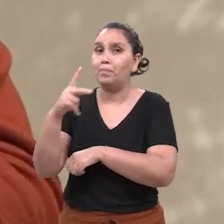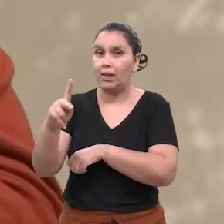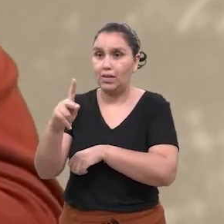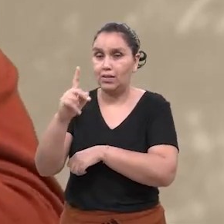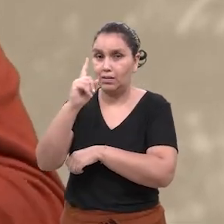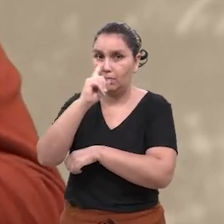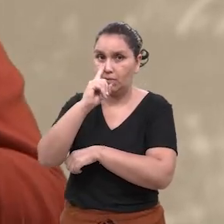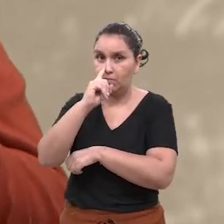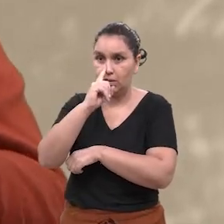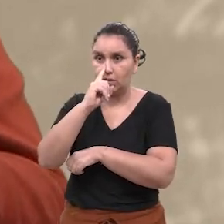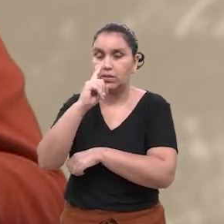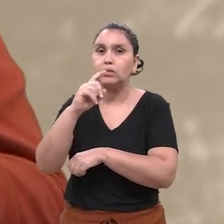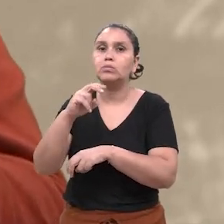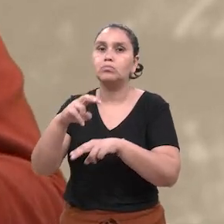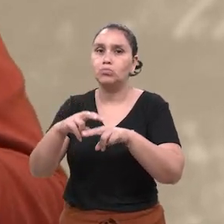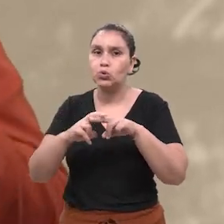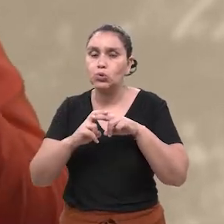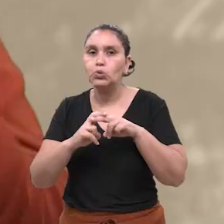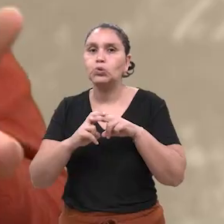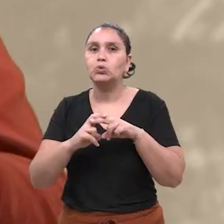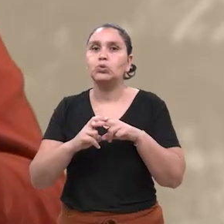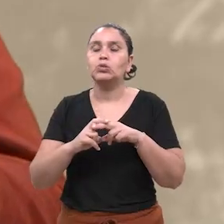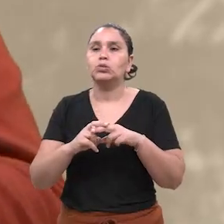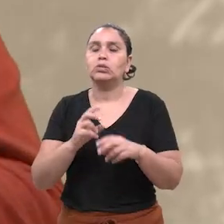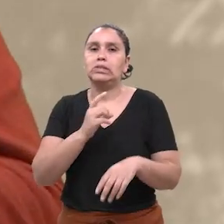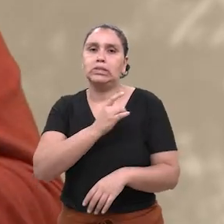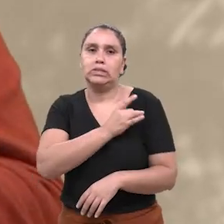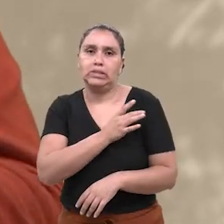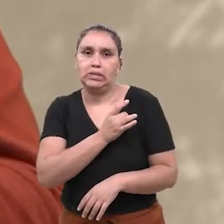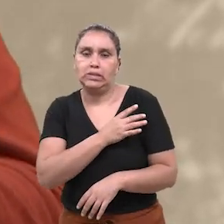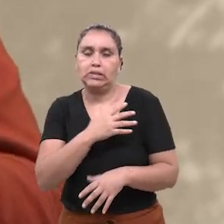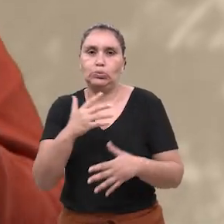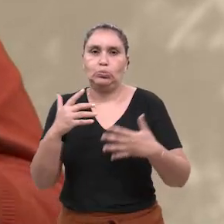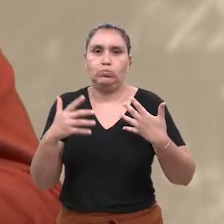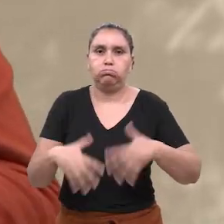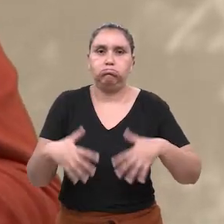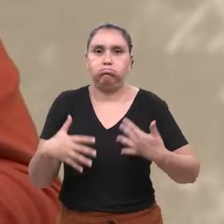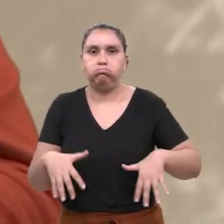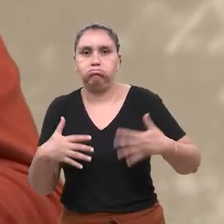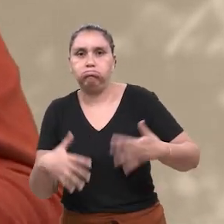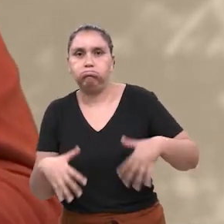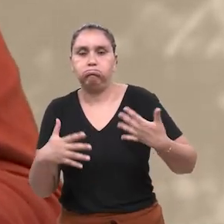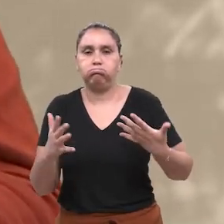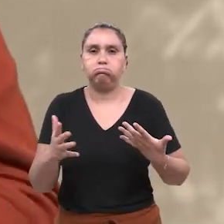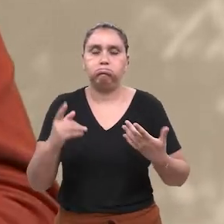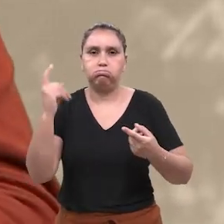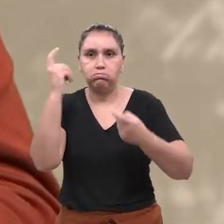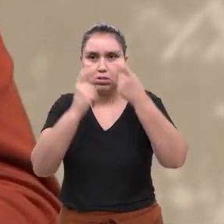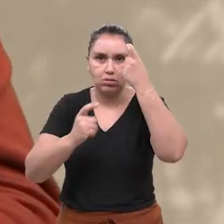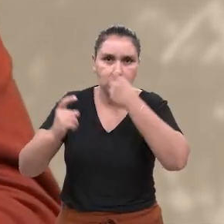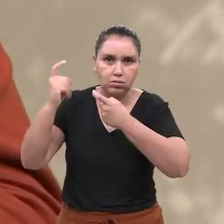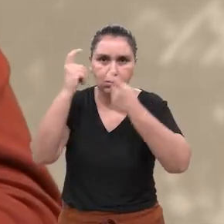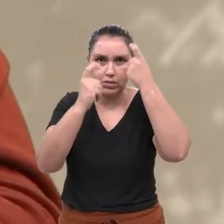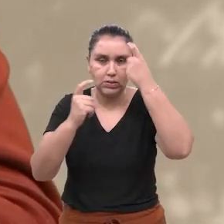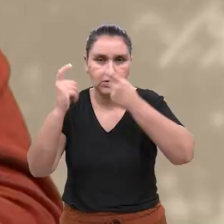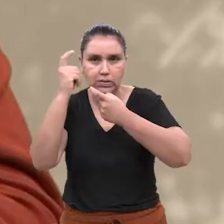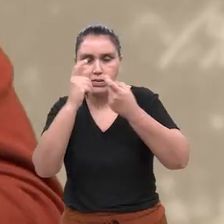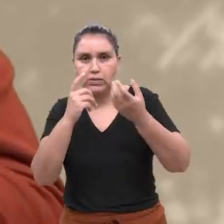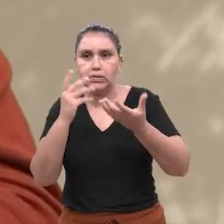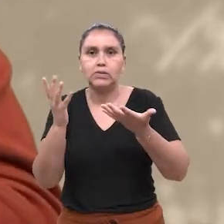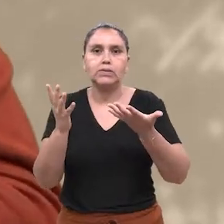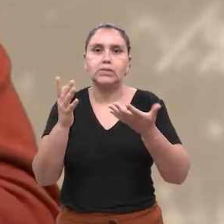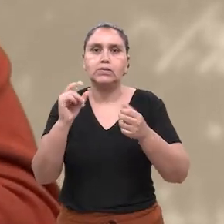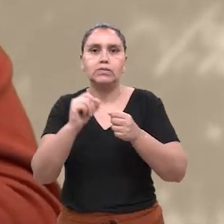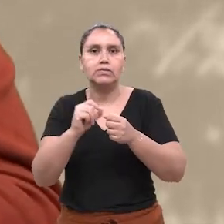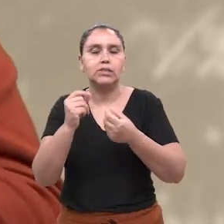que cuidava da minha mãe. Então tudo isso nos dava um medo muito grande, assim, a preocupação era muito grande.